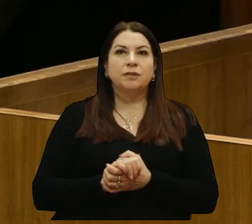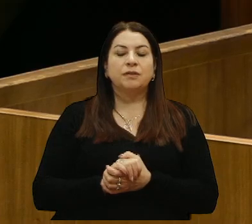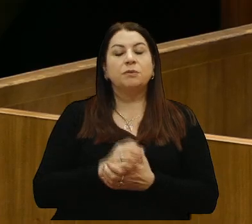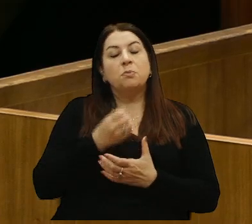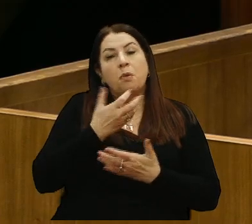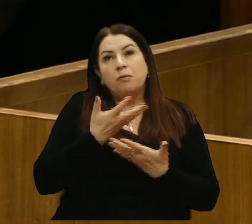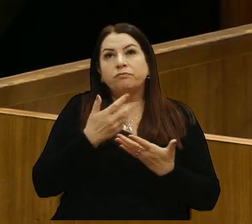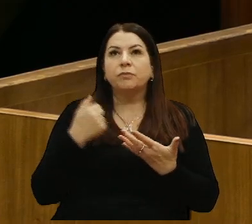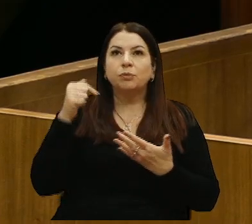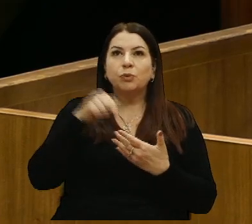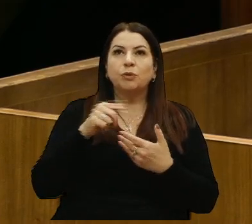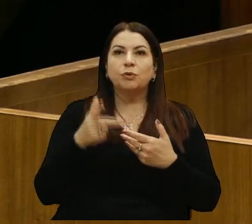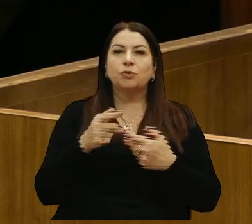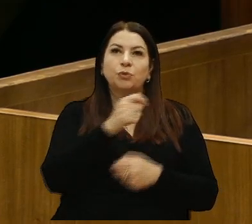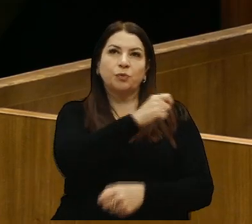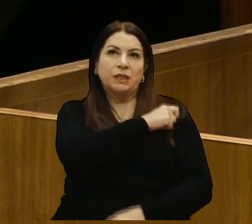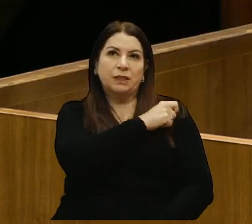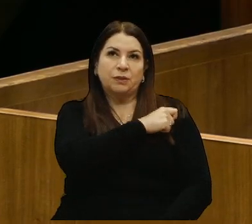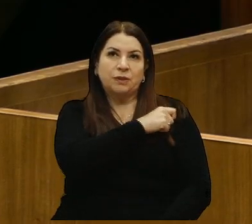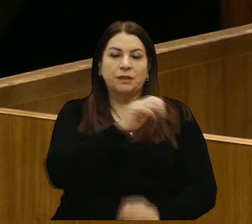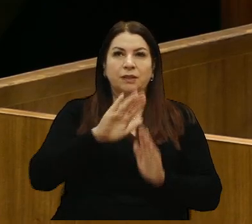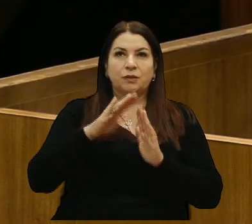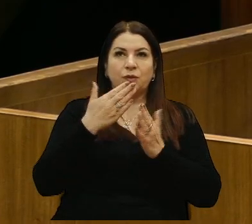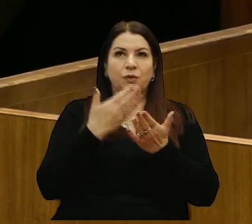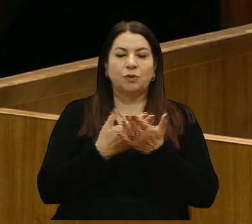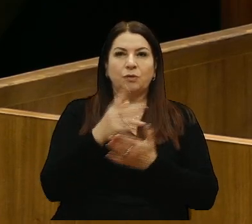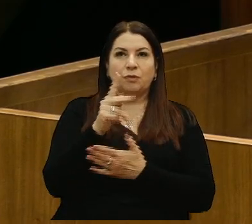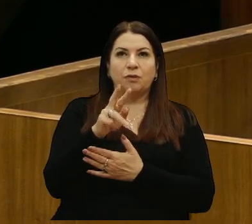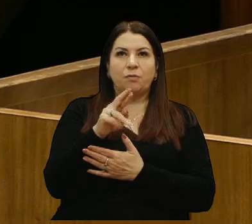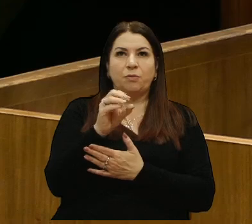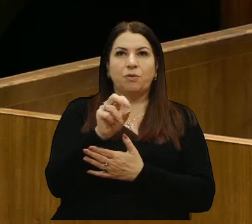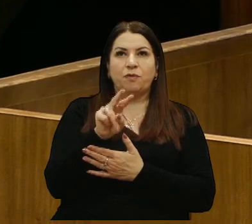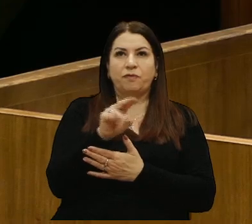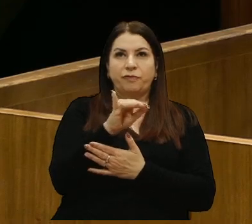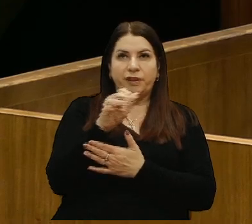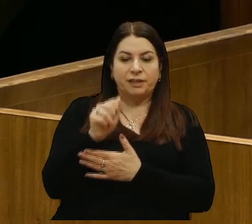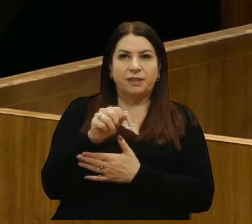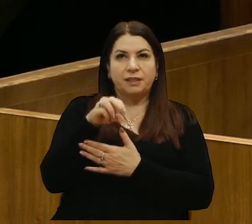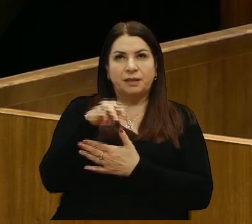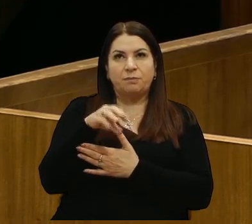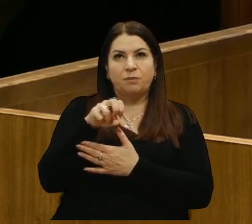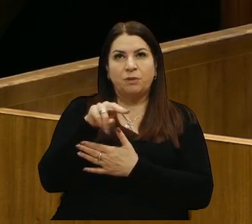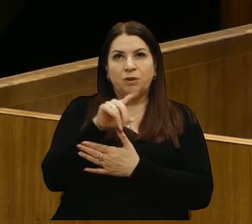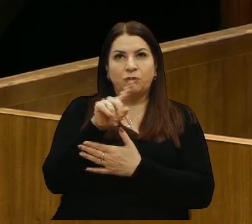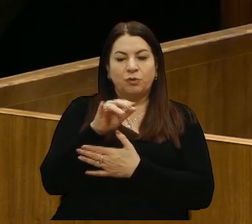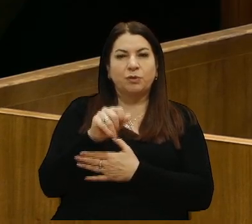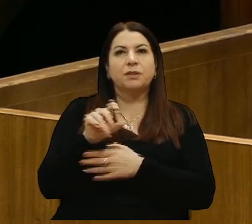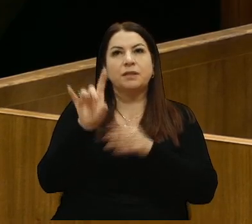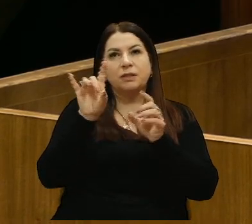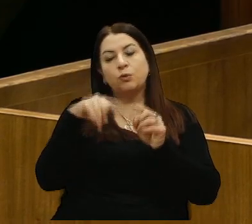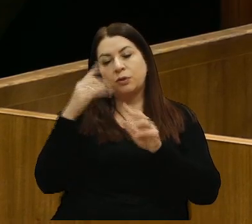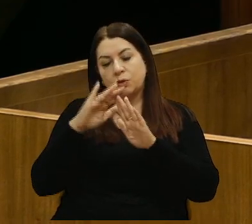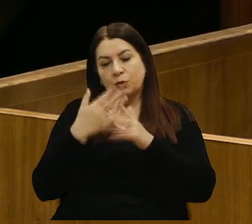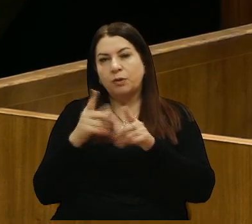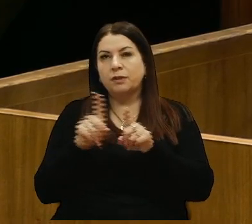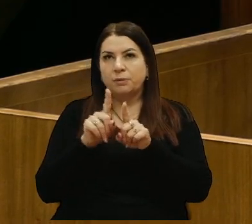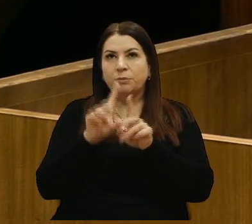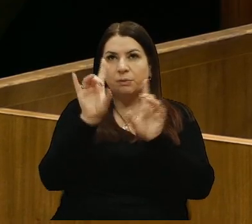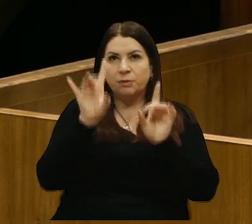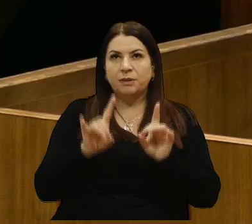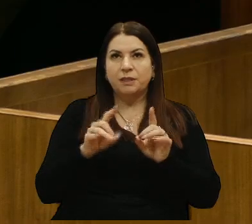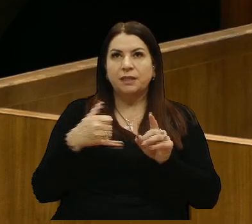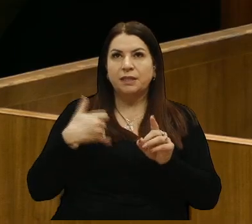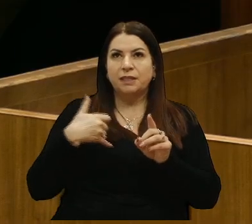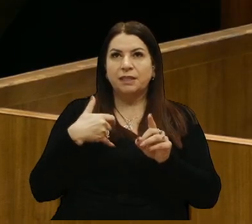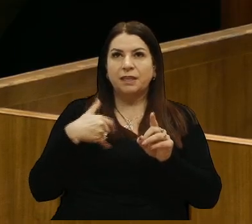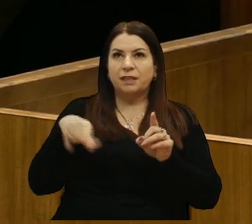Bom, eu estou aqui hoje com os alunos da Escola Província de Mendonça, de outras escolas também, mas especialmente da faixa etária